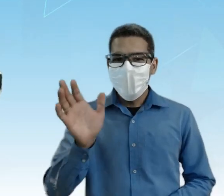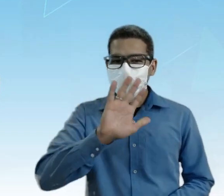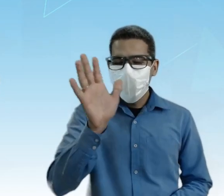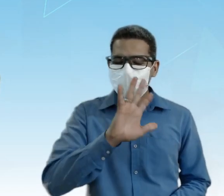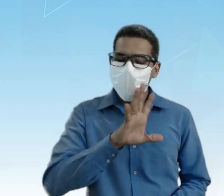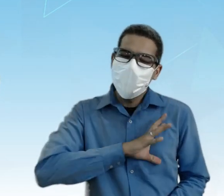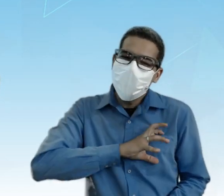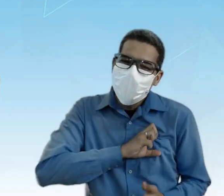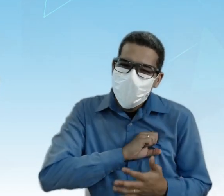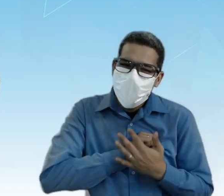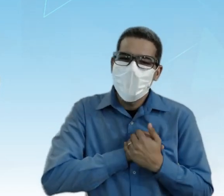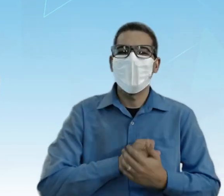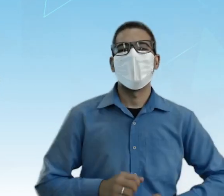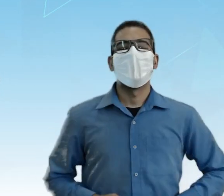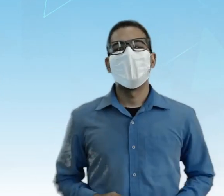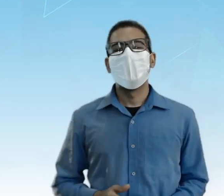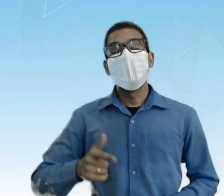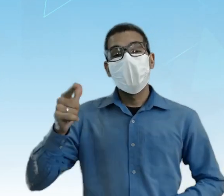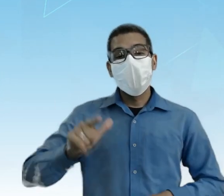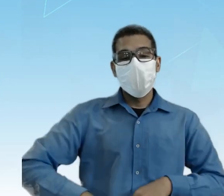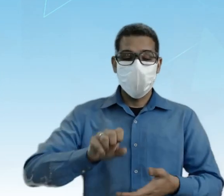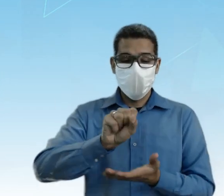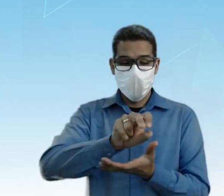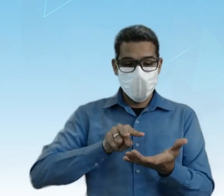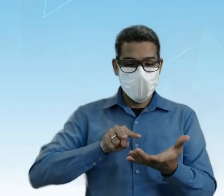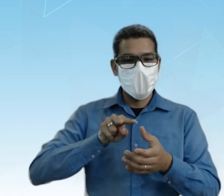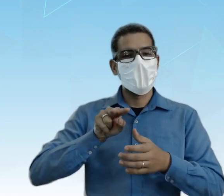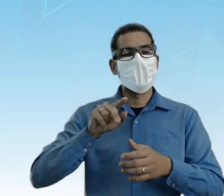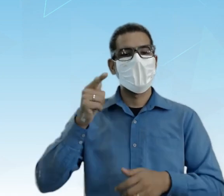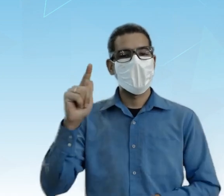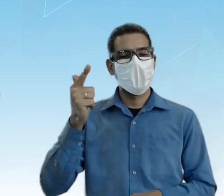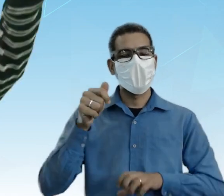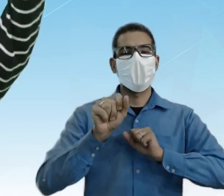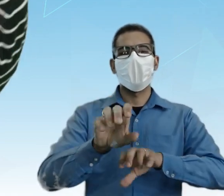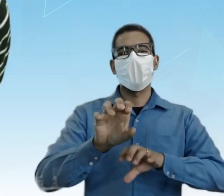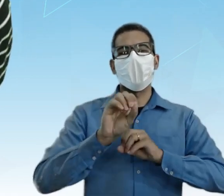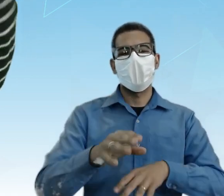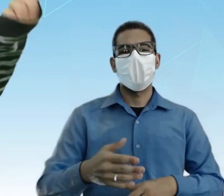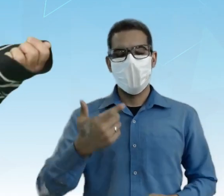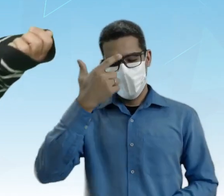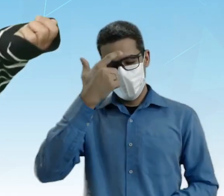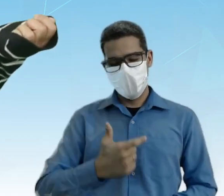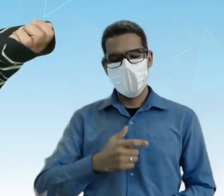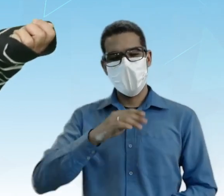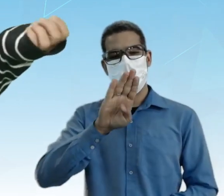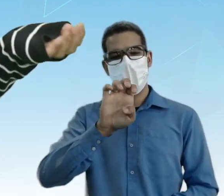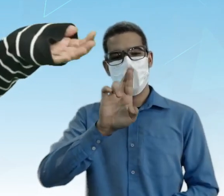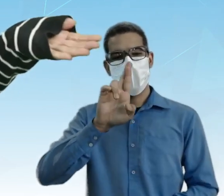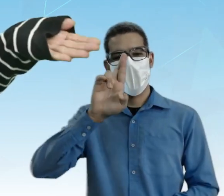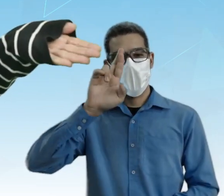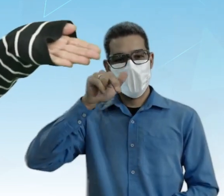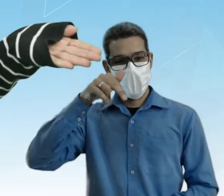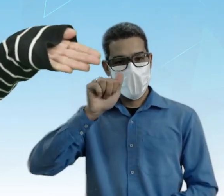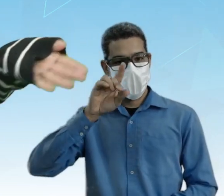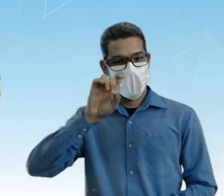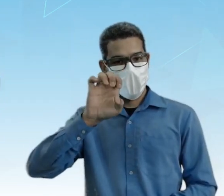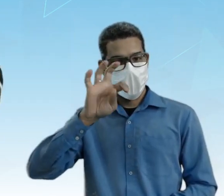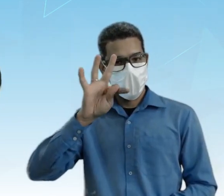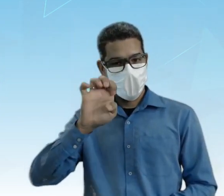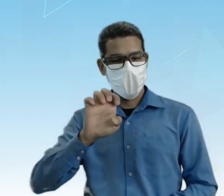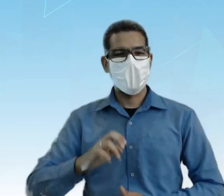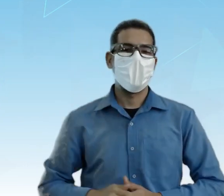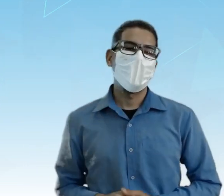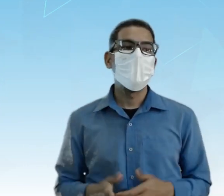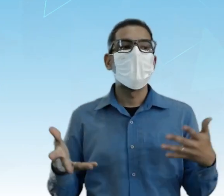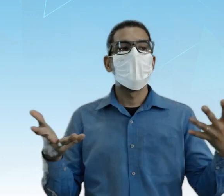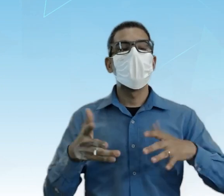Olá, meus amores! Mais uma aula pela EducaPE de Geografia com a professora que vos fala, Bernadette de Souza. A